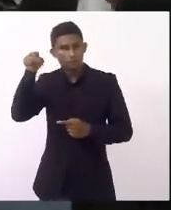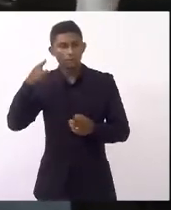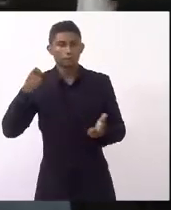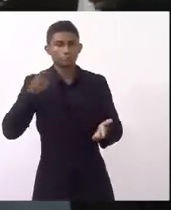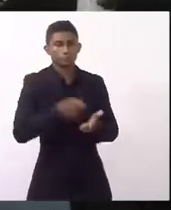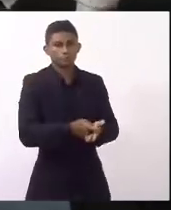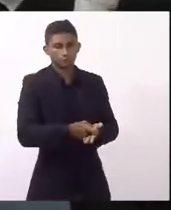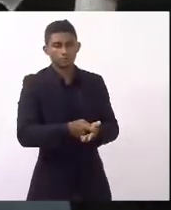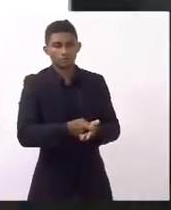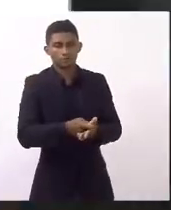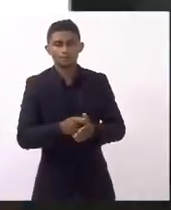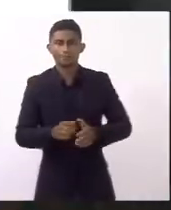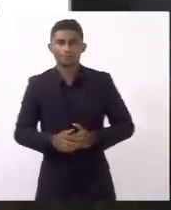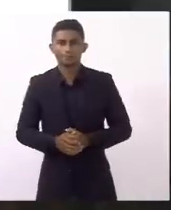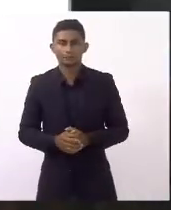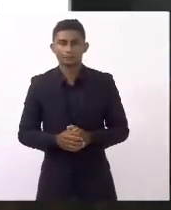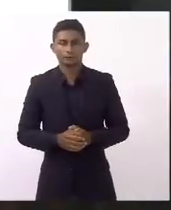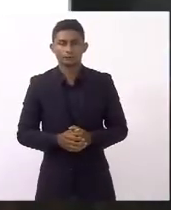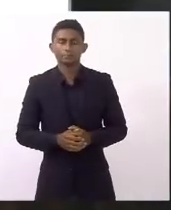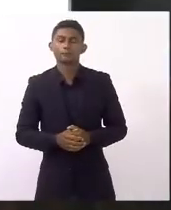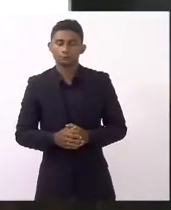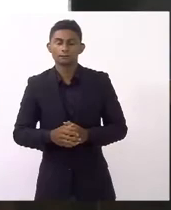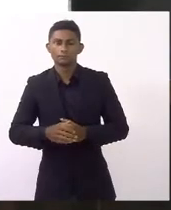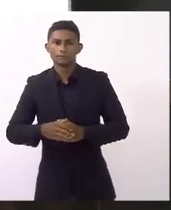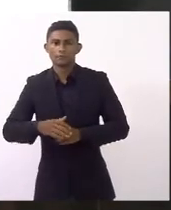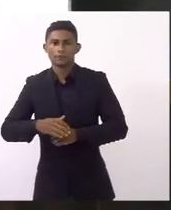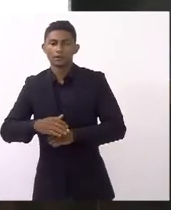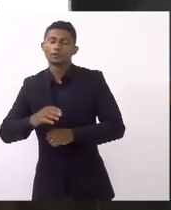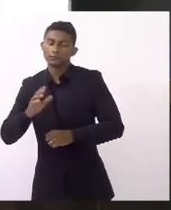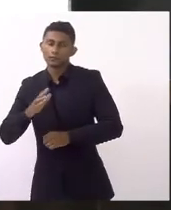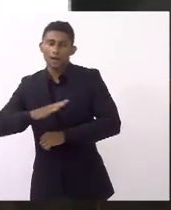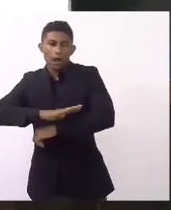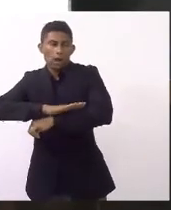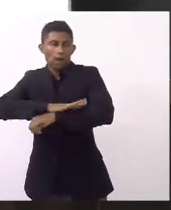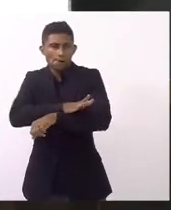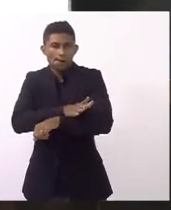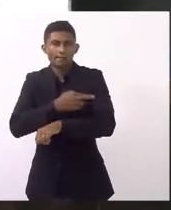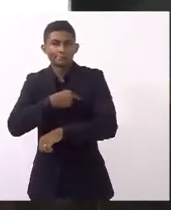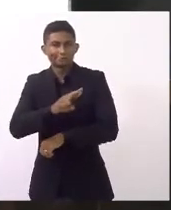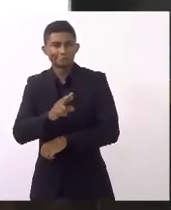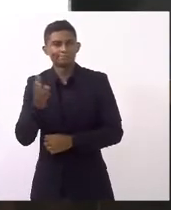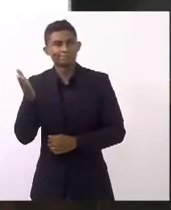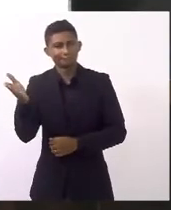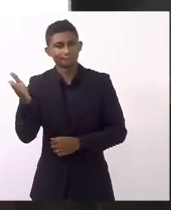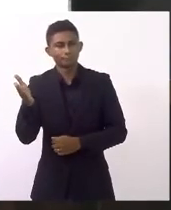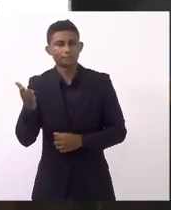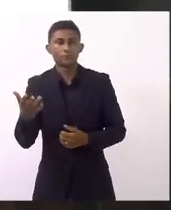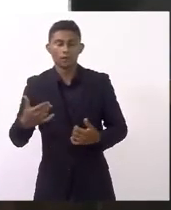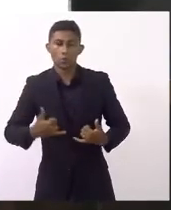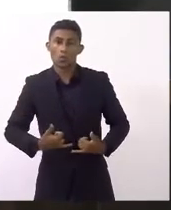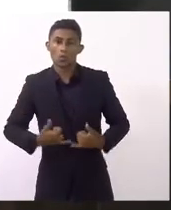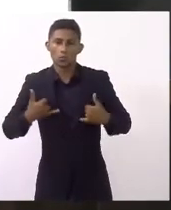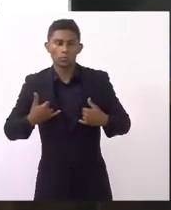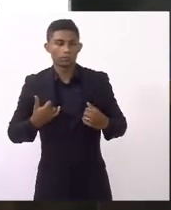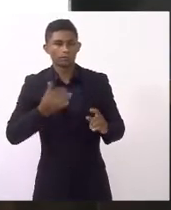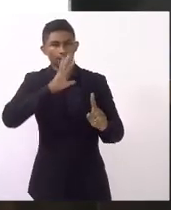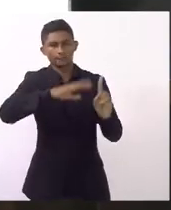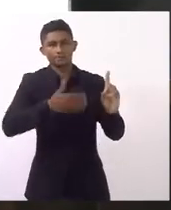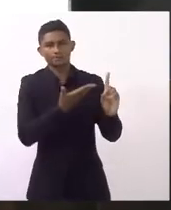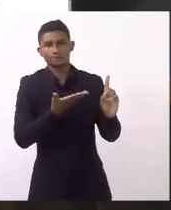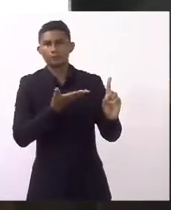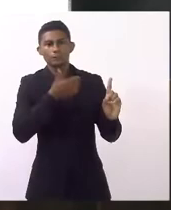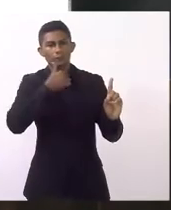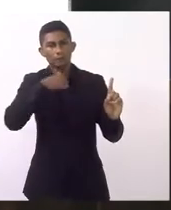Rio obviamente racista religiosa é com imenso orgulho que homenageamos mãe